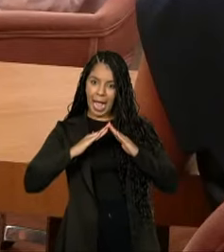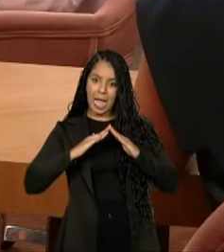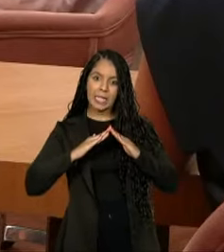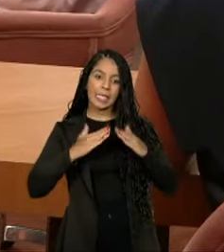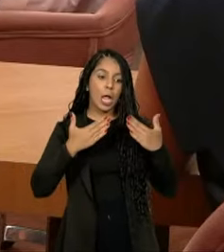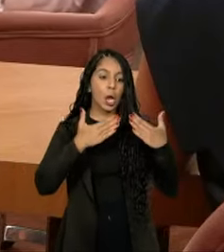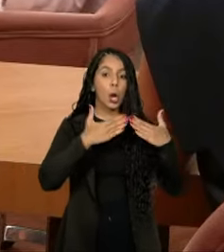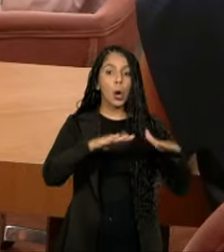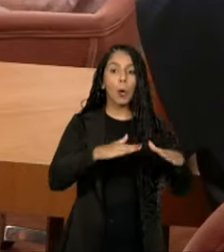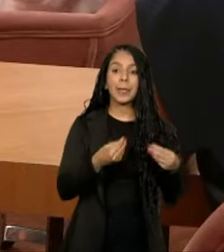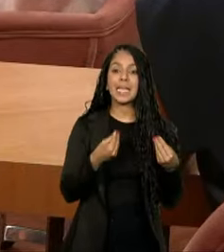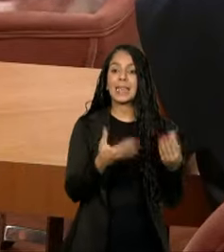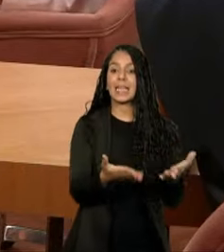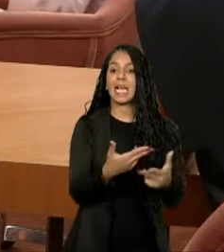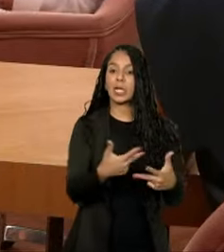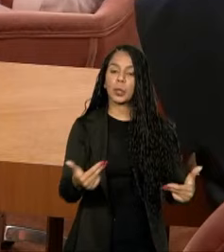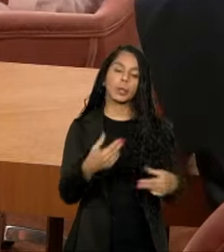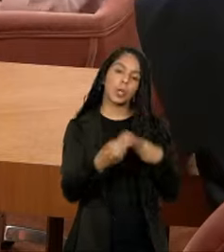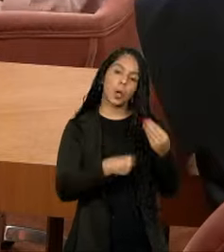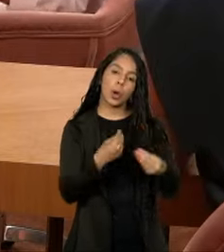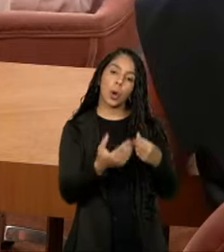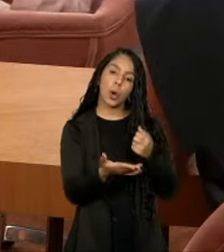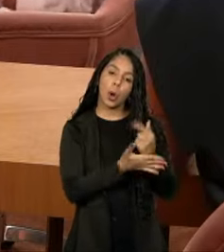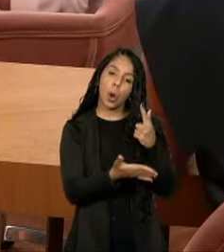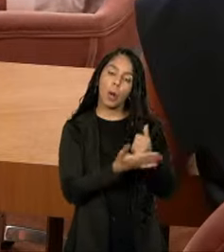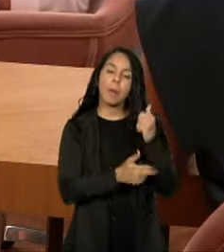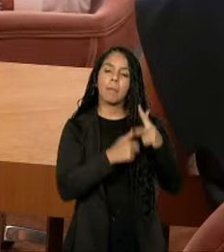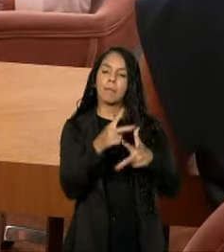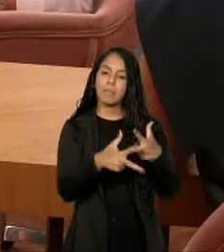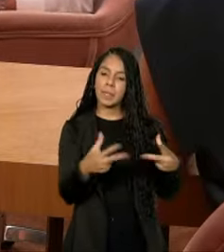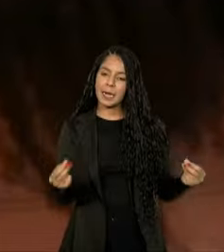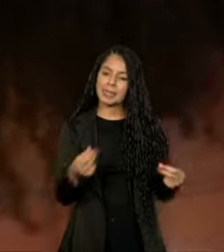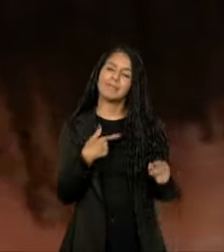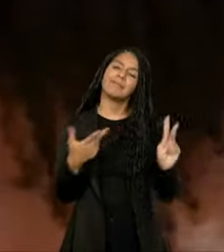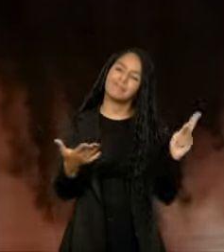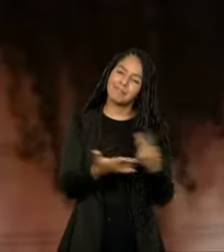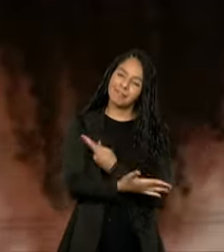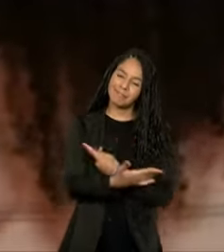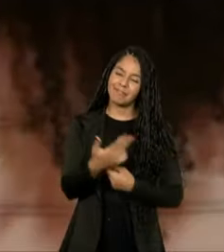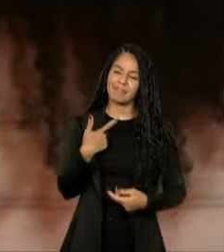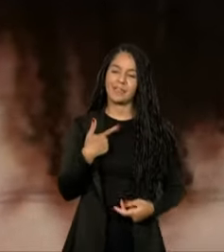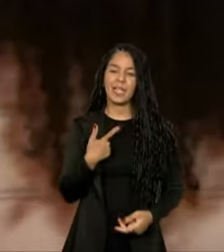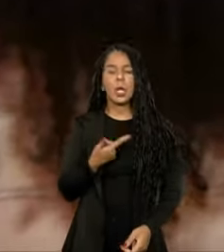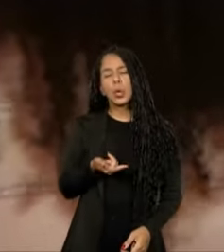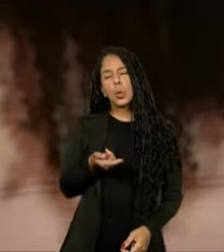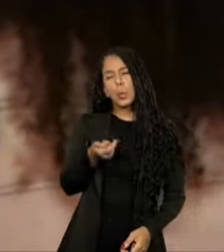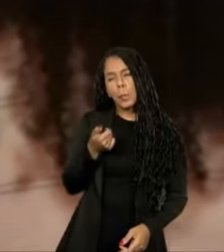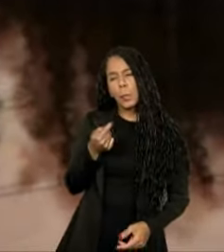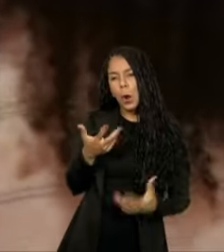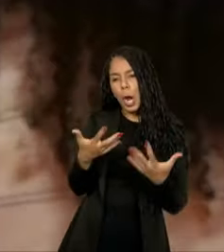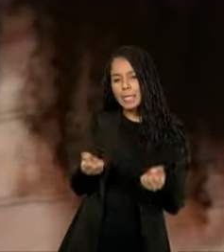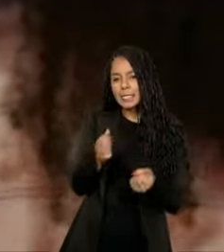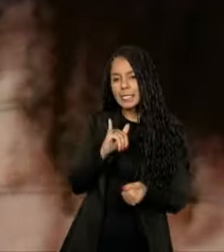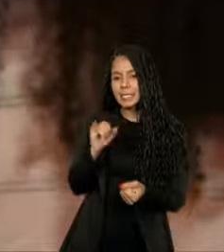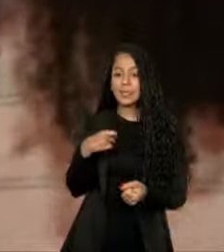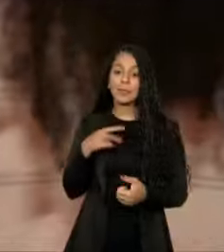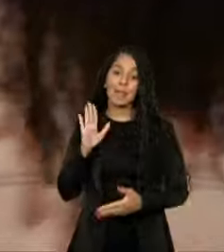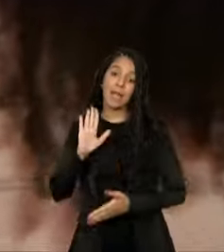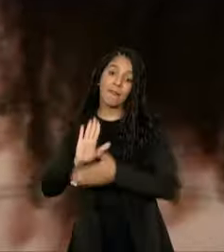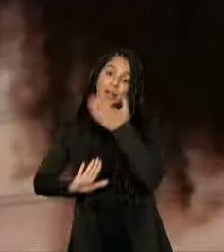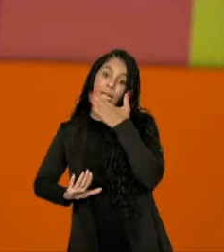Mas com coisas materiais. Então, culpa presente. Super acontece. Super acontece. Mas eu caí muito pouca nessa. Mas quando eu viajava, eu